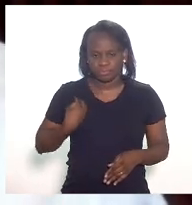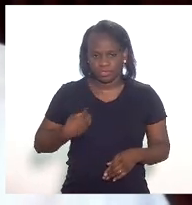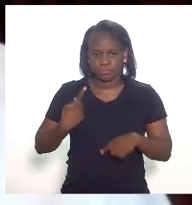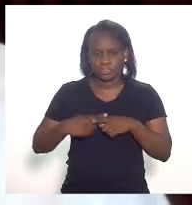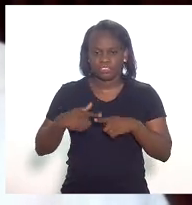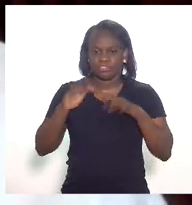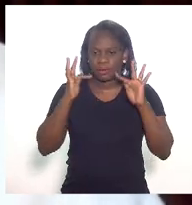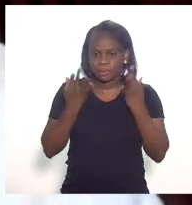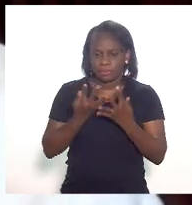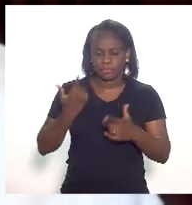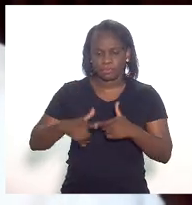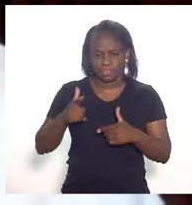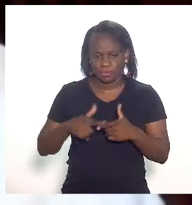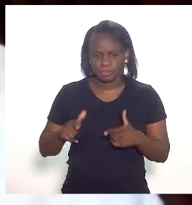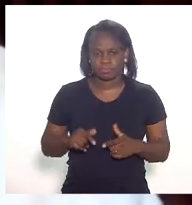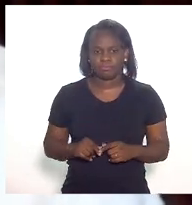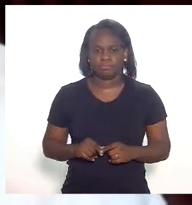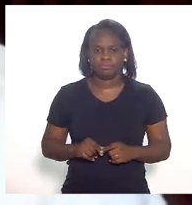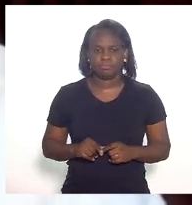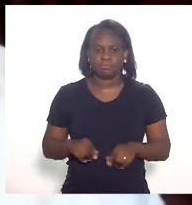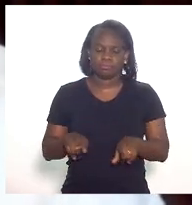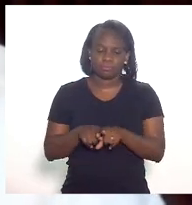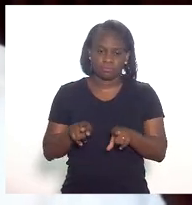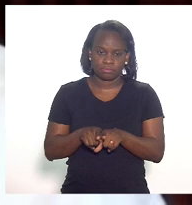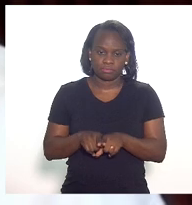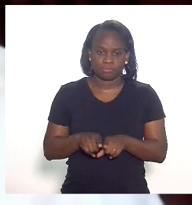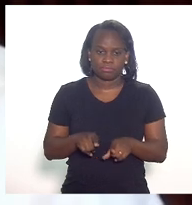de família, inclusive